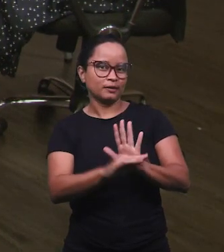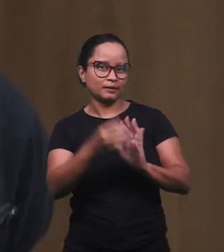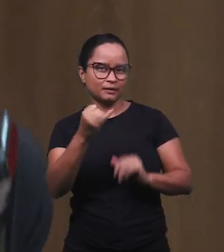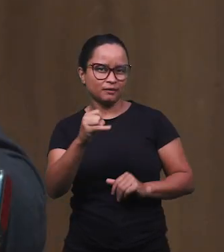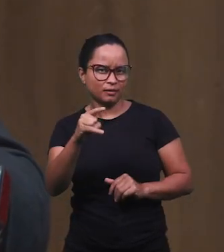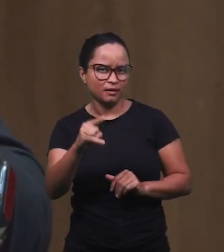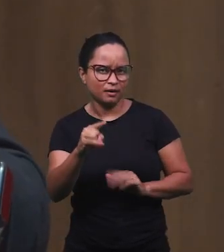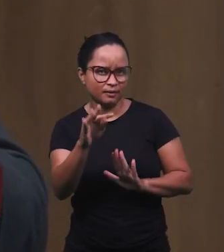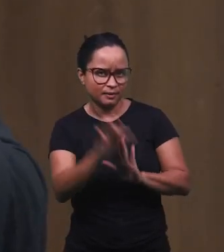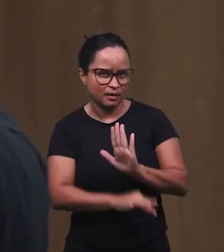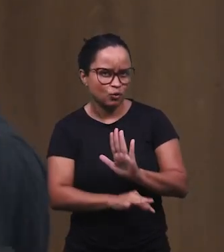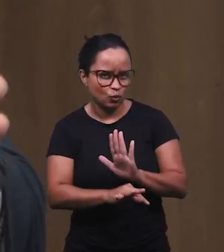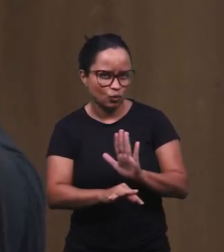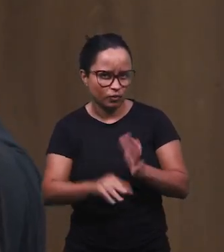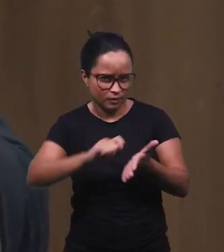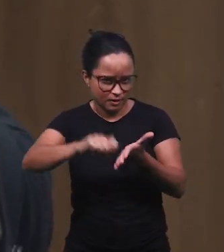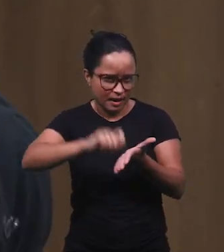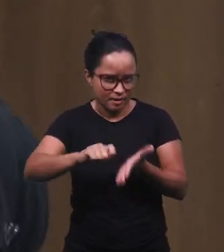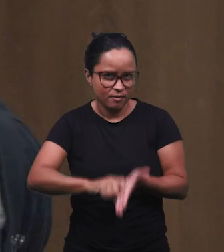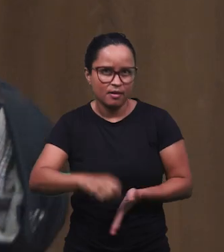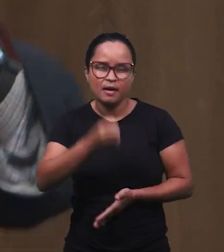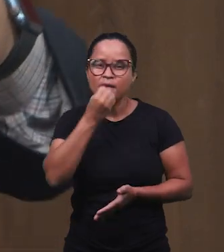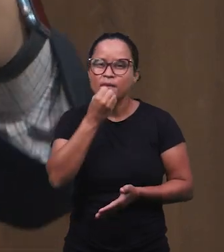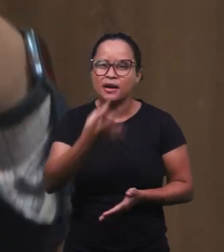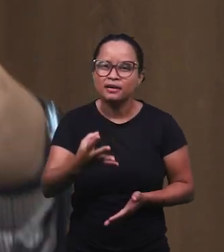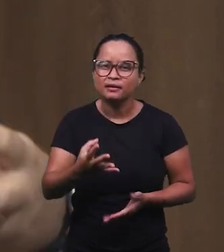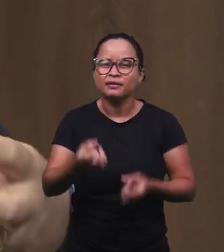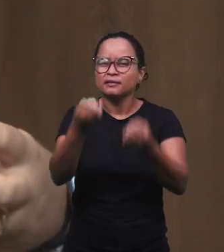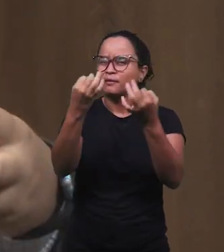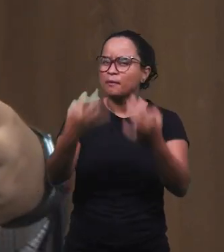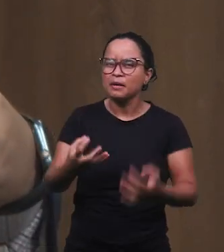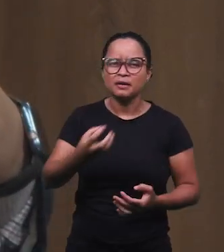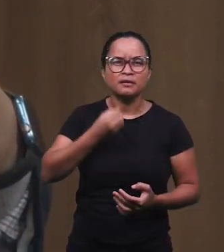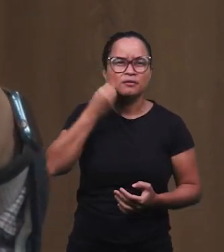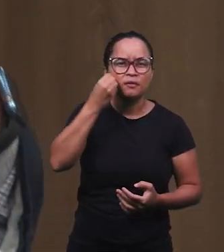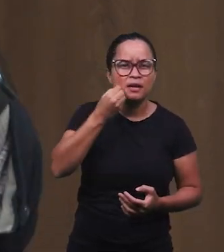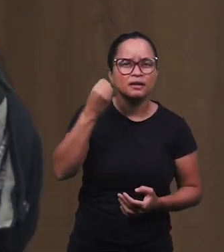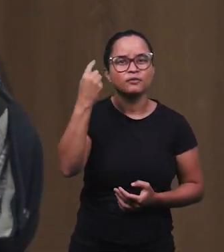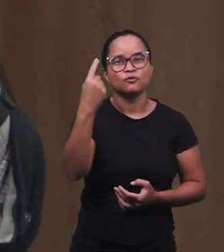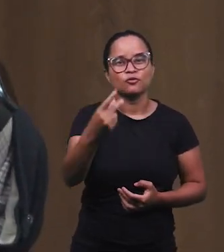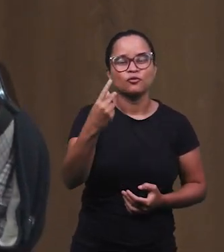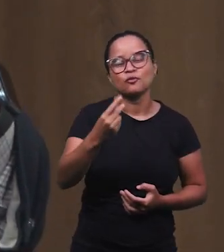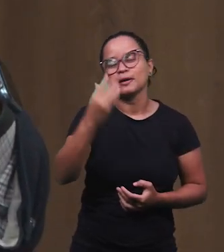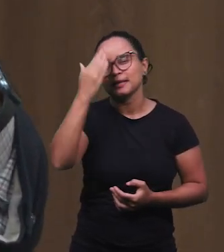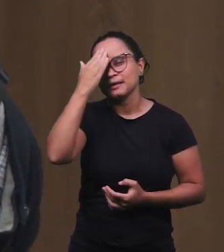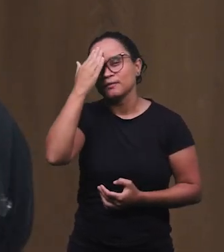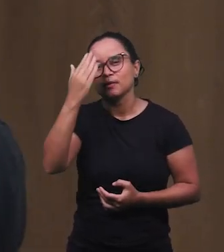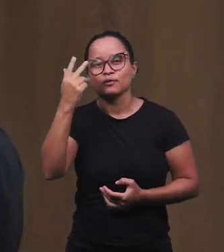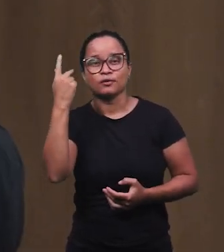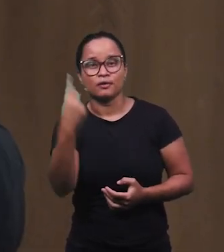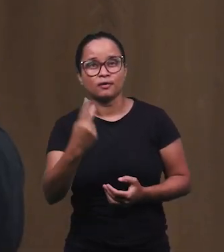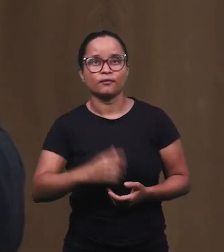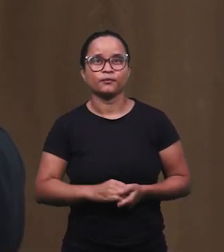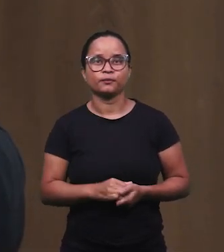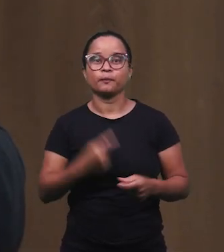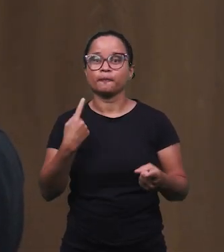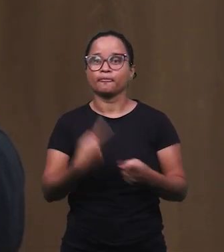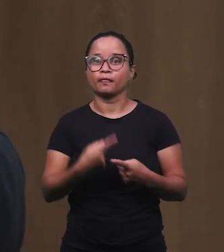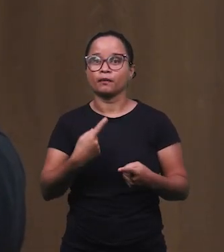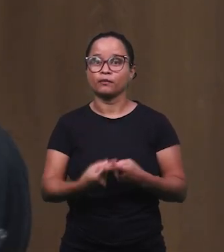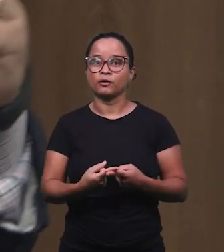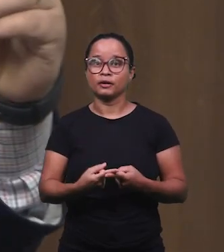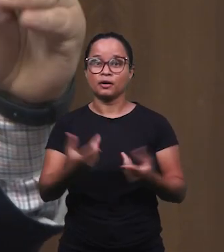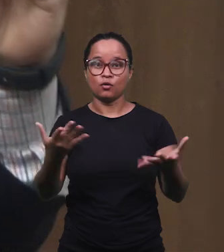Você escreve bem, jovem? Você escreve bem? Então, conta a sua experiência, faz o seu entendimento, porque a